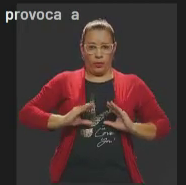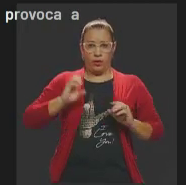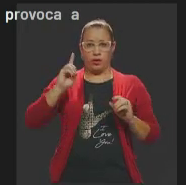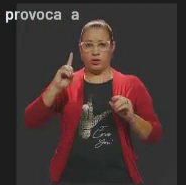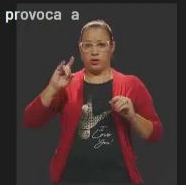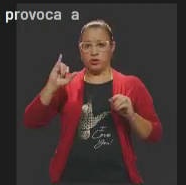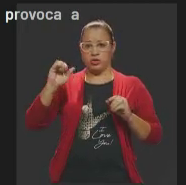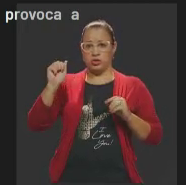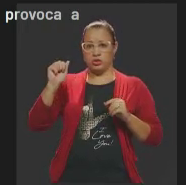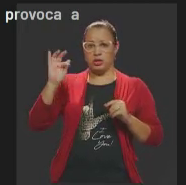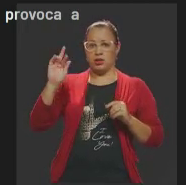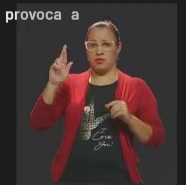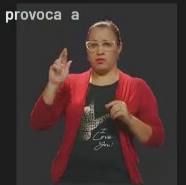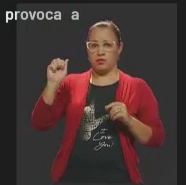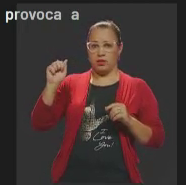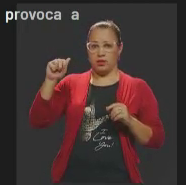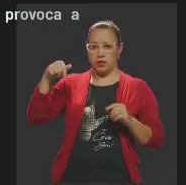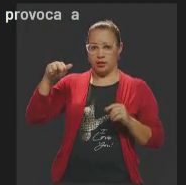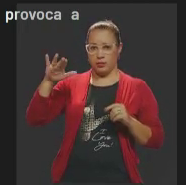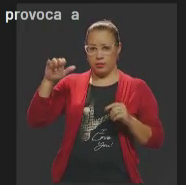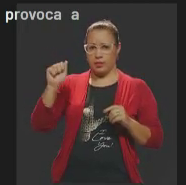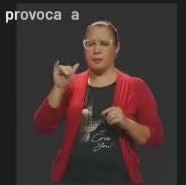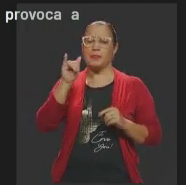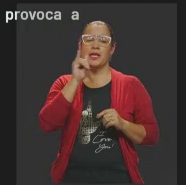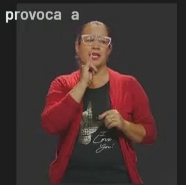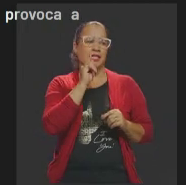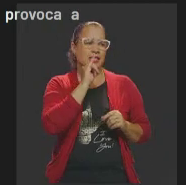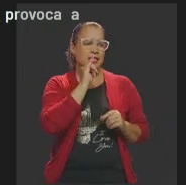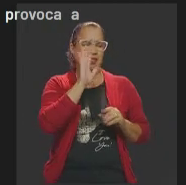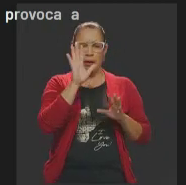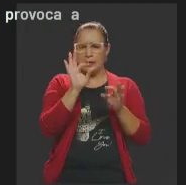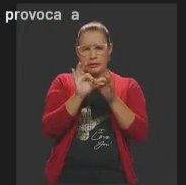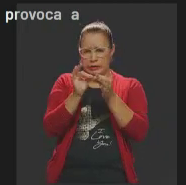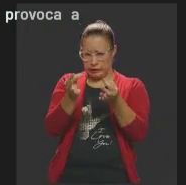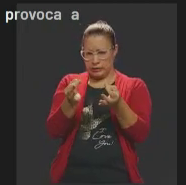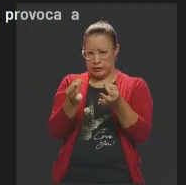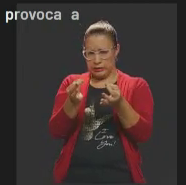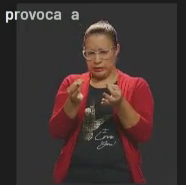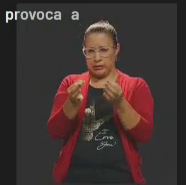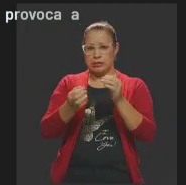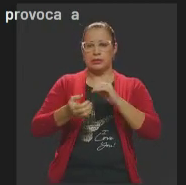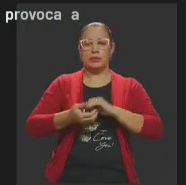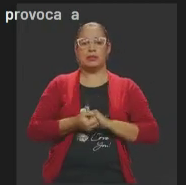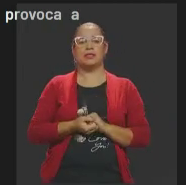de mostrar aqui para vocês com um exemplo aqui muito pequeno aqui, muito simples. Vou pegar